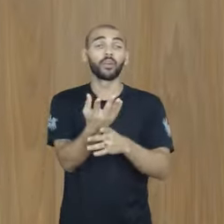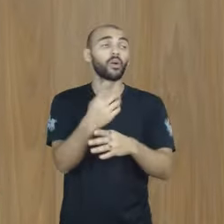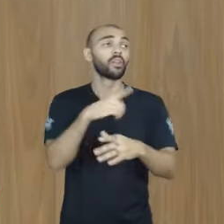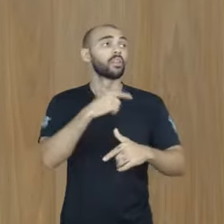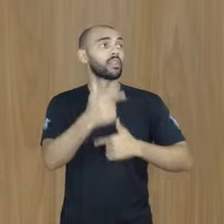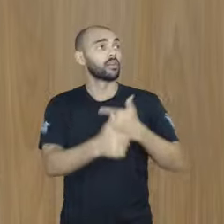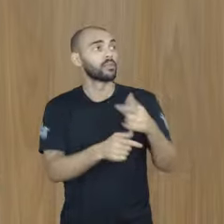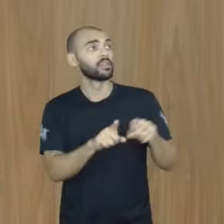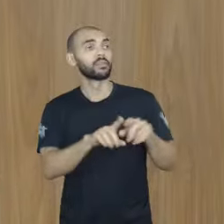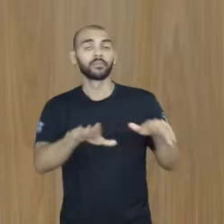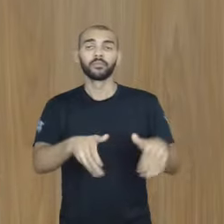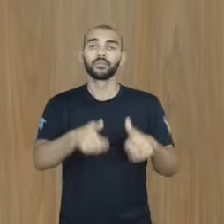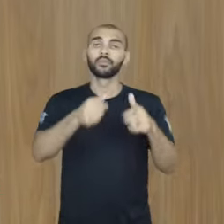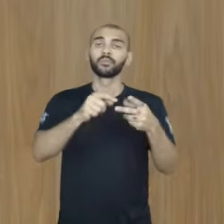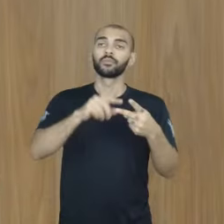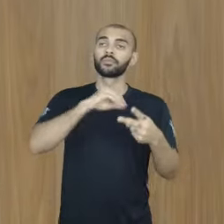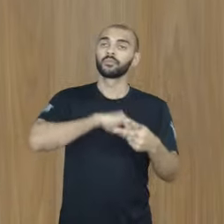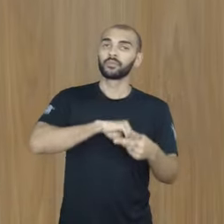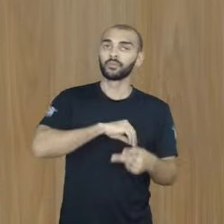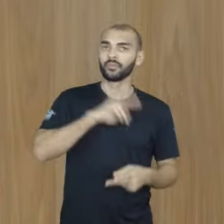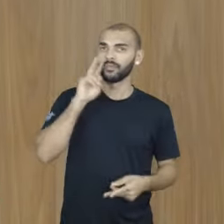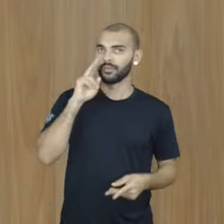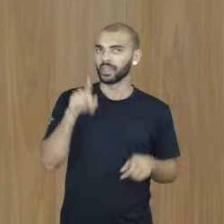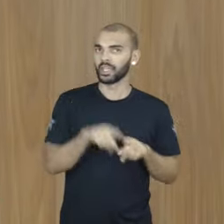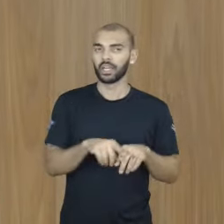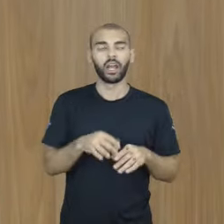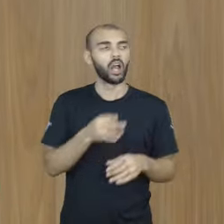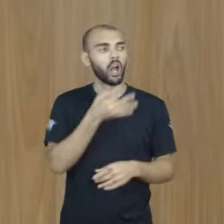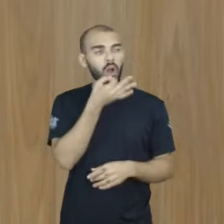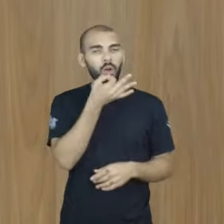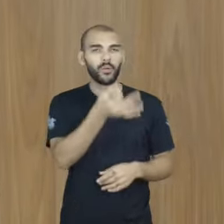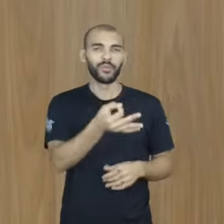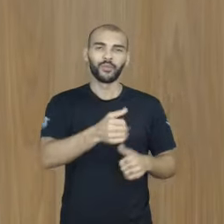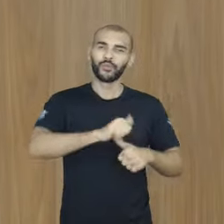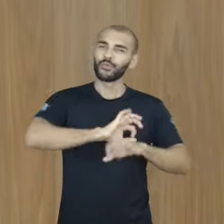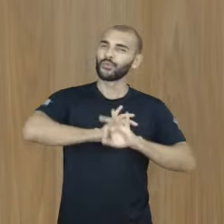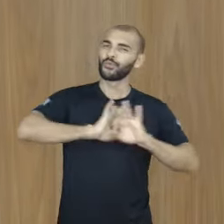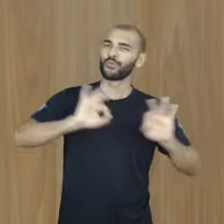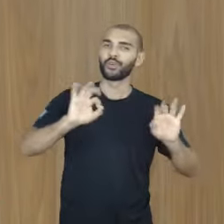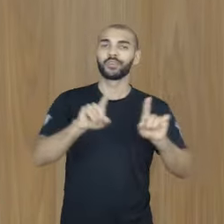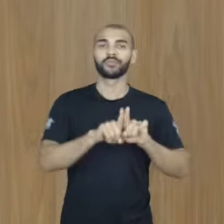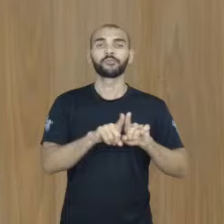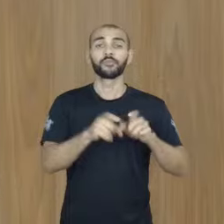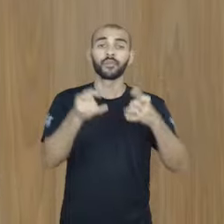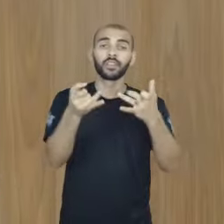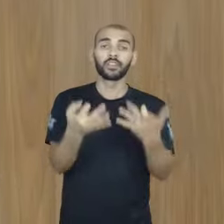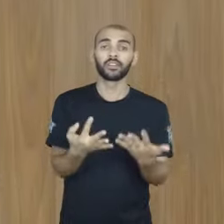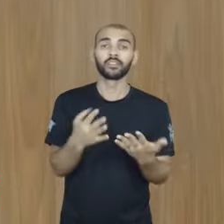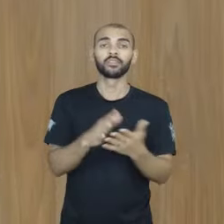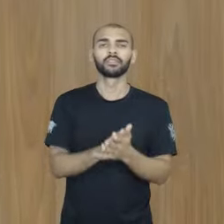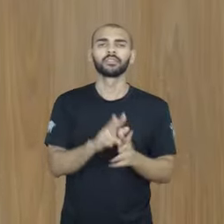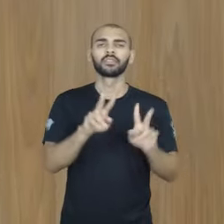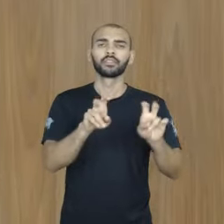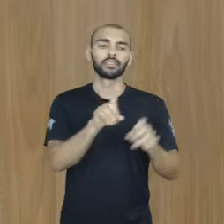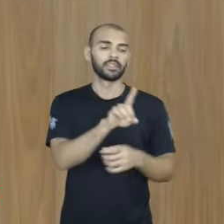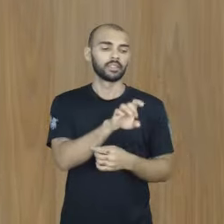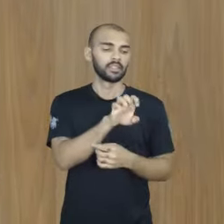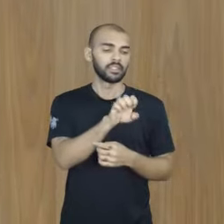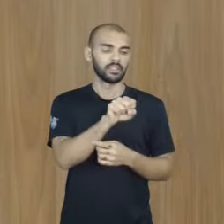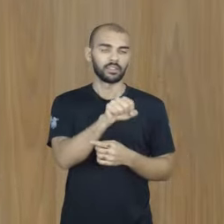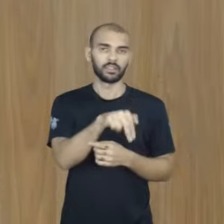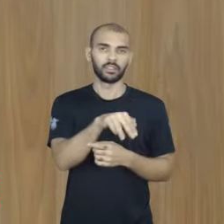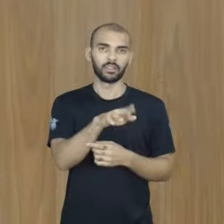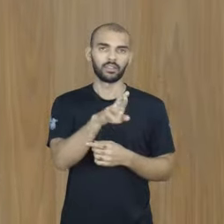uma ótima notícia também. A gente estava falamos ontem aqui no Jornal PT Brasil sobre o Desenrola, que ia terminar agora em